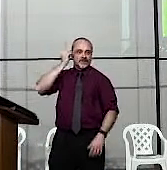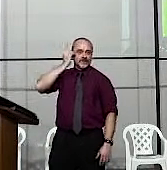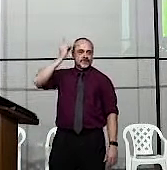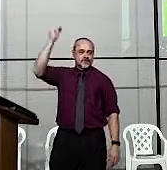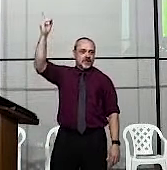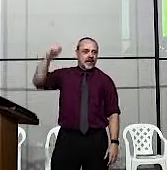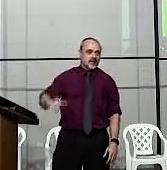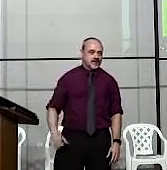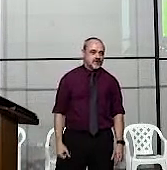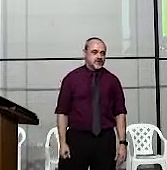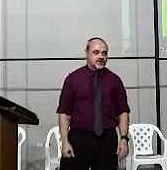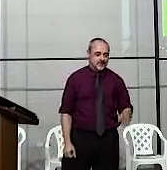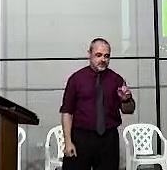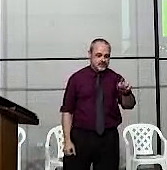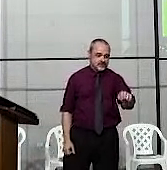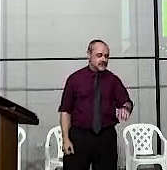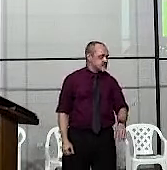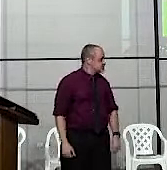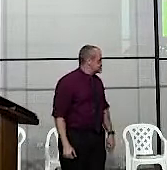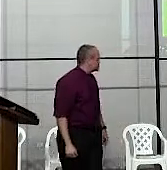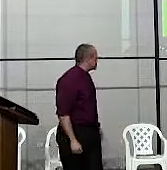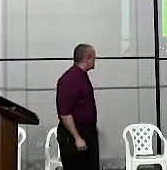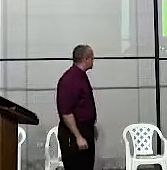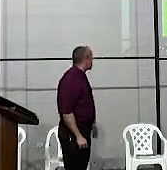glória de Deus.